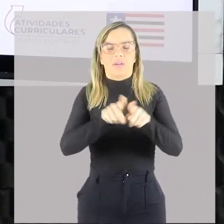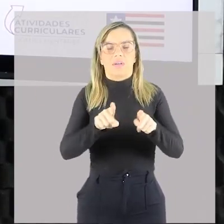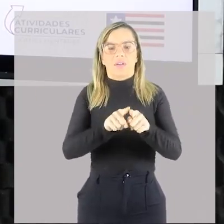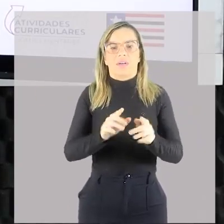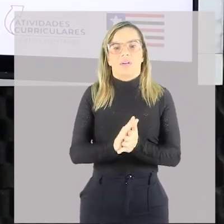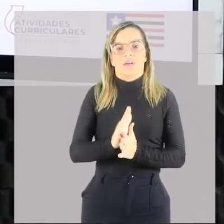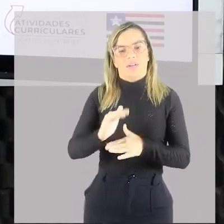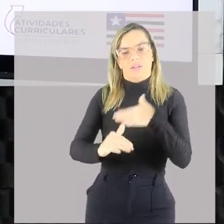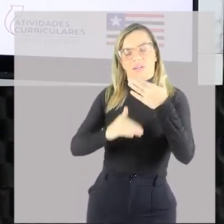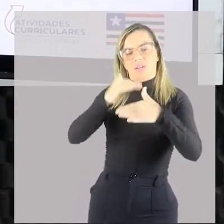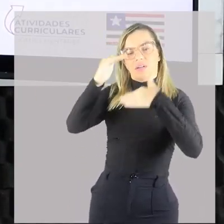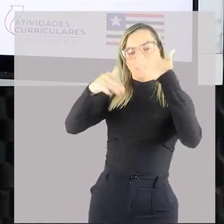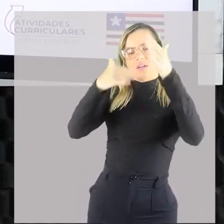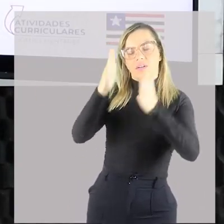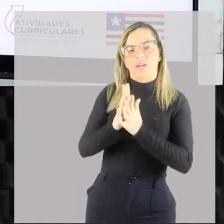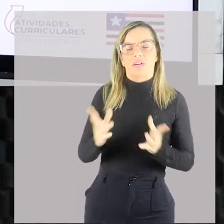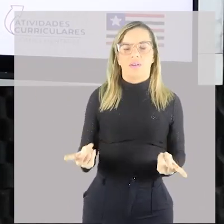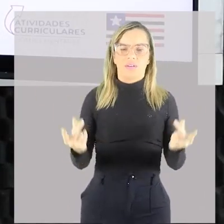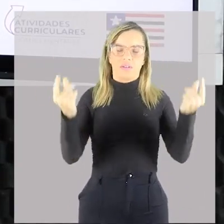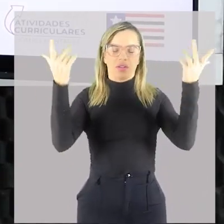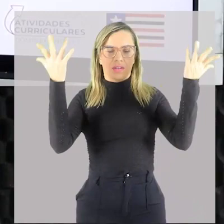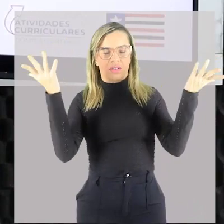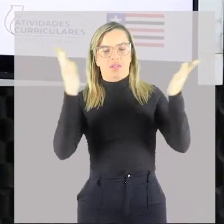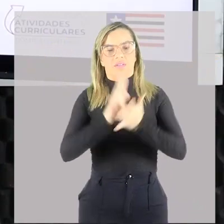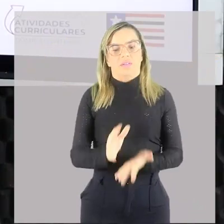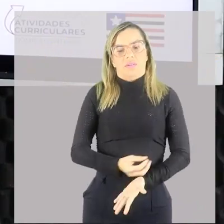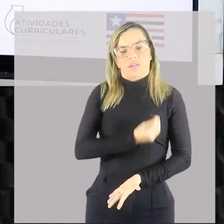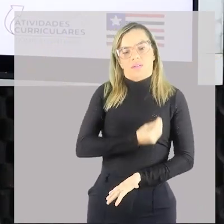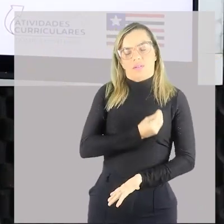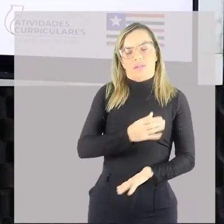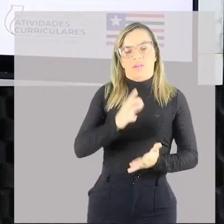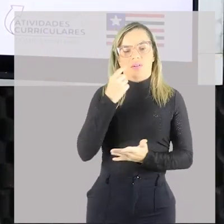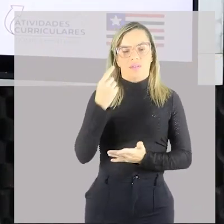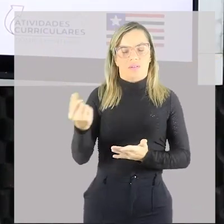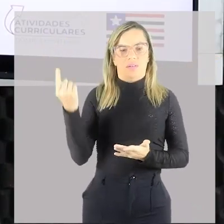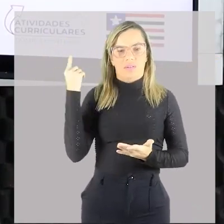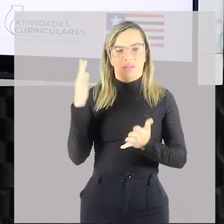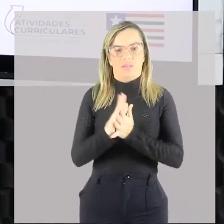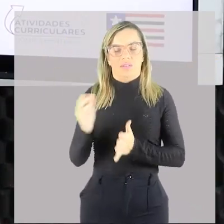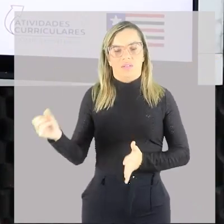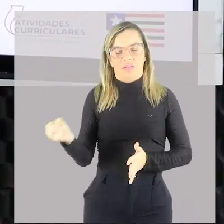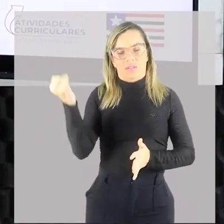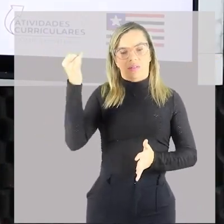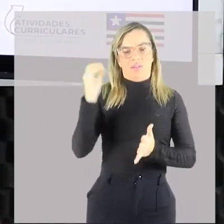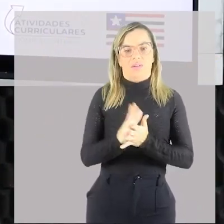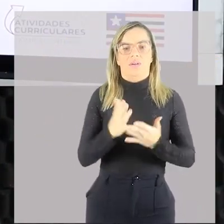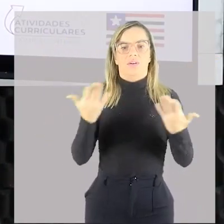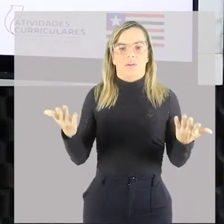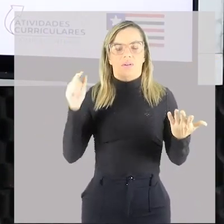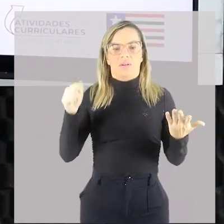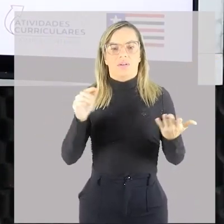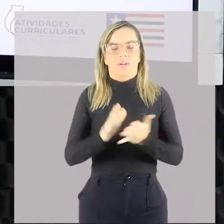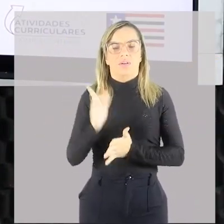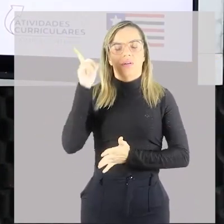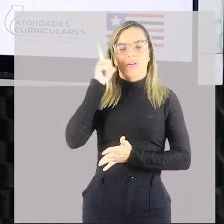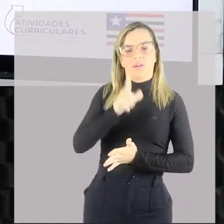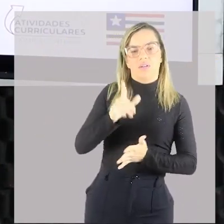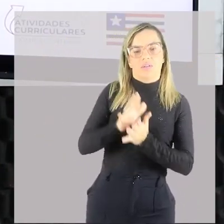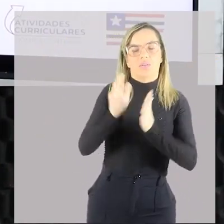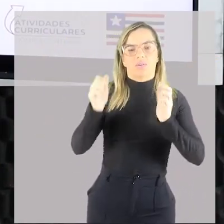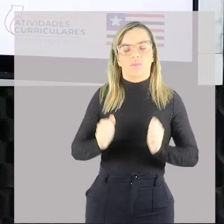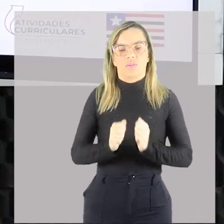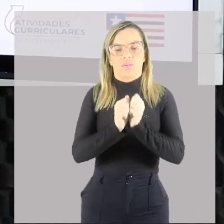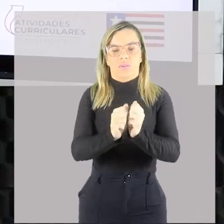crescer materialmente, né, financeiramente na vida. Então, é importante que a gente consiga